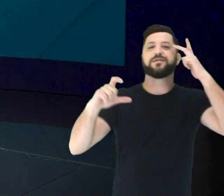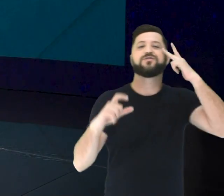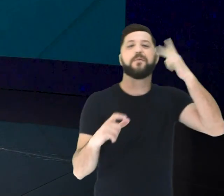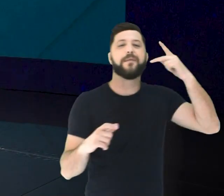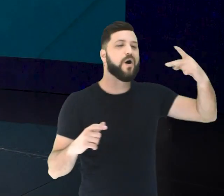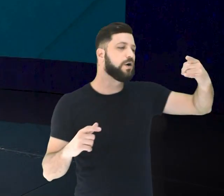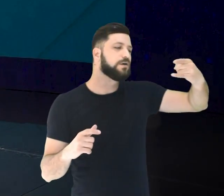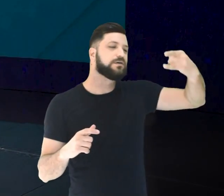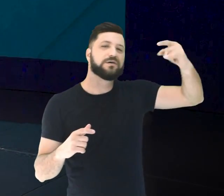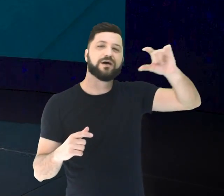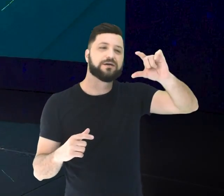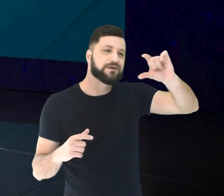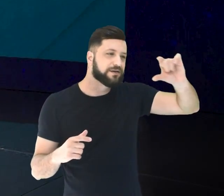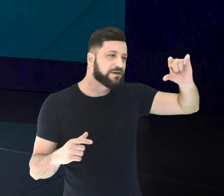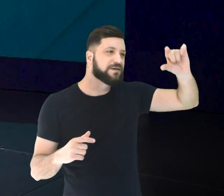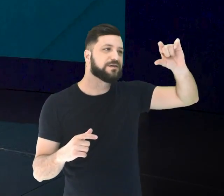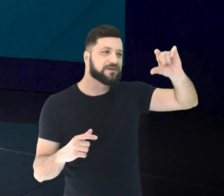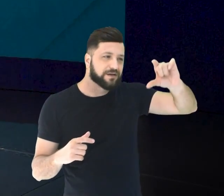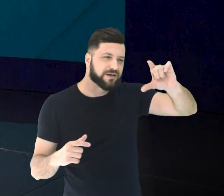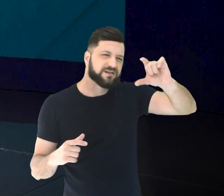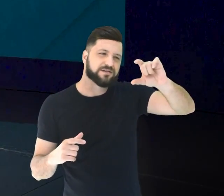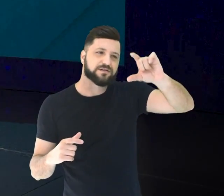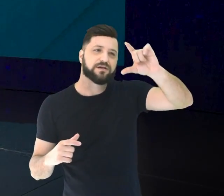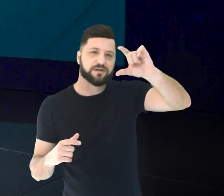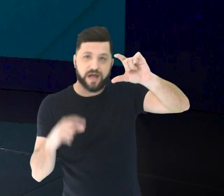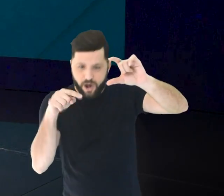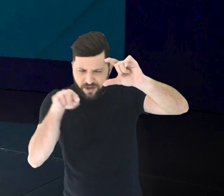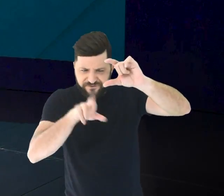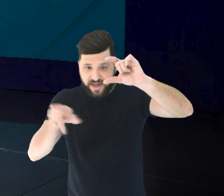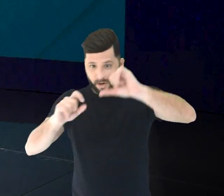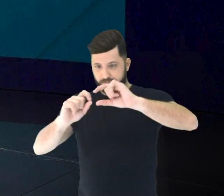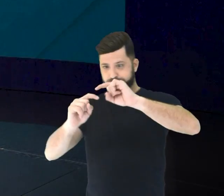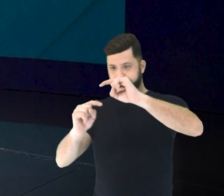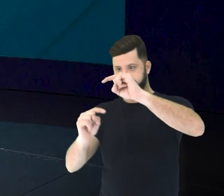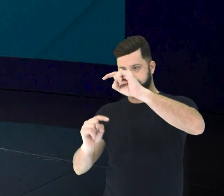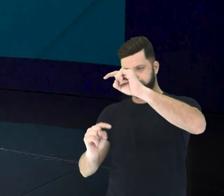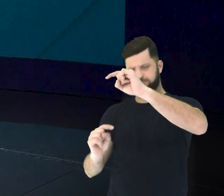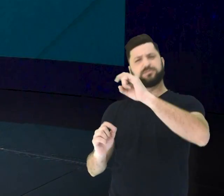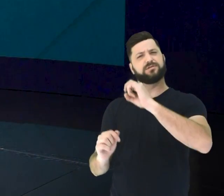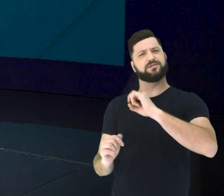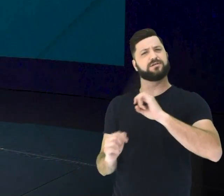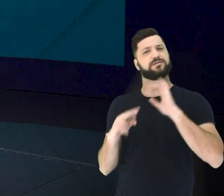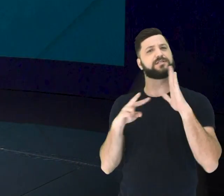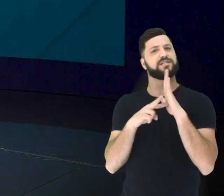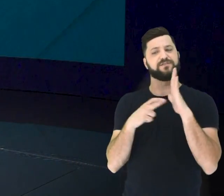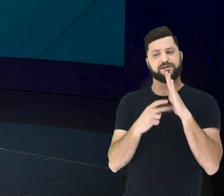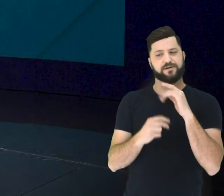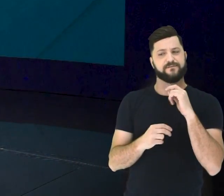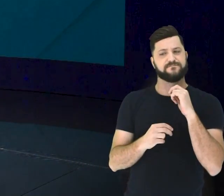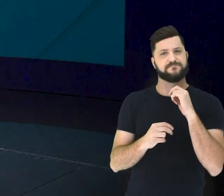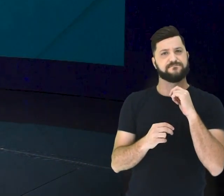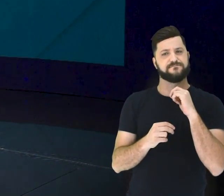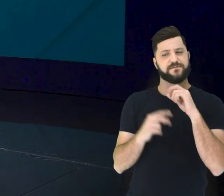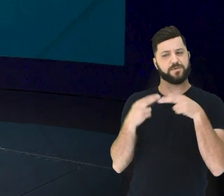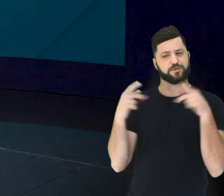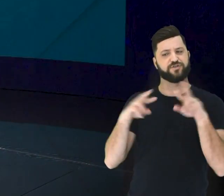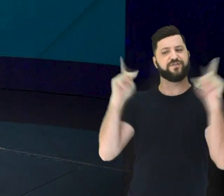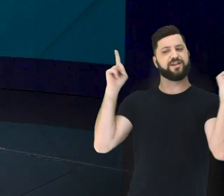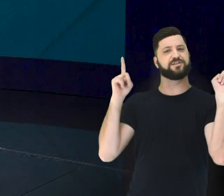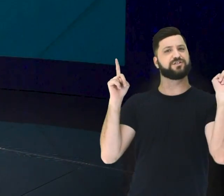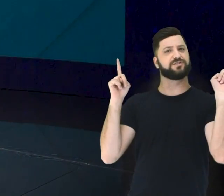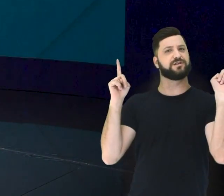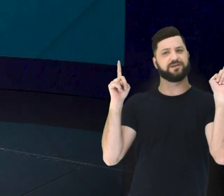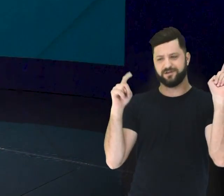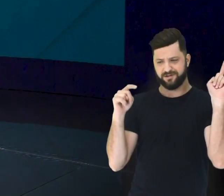tamanho das Barras de indefinição e vinham compondo a perna anteriormente tá isso quer dizer o que alguma coisa talvez já esteja